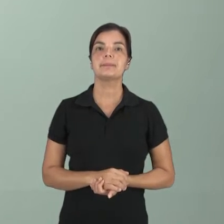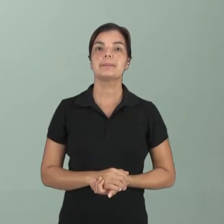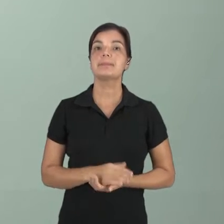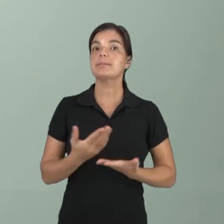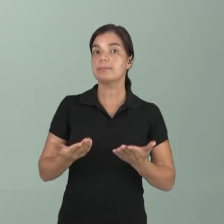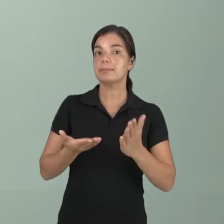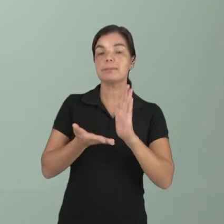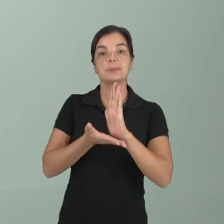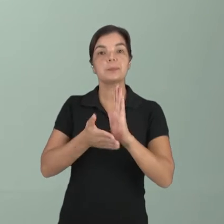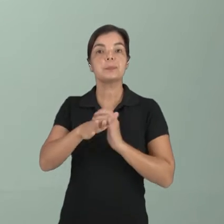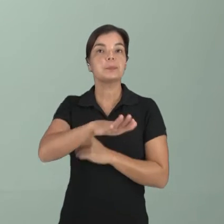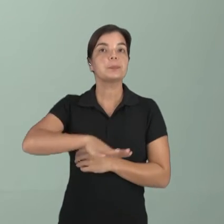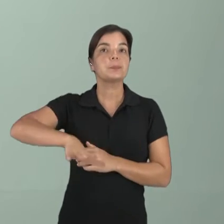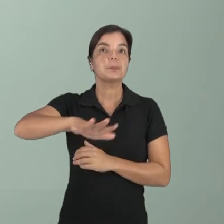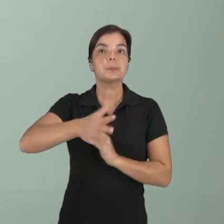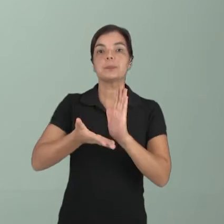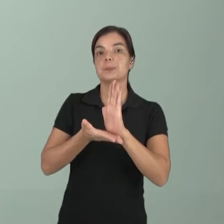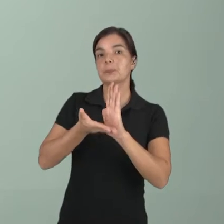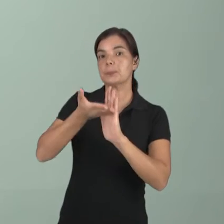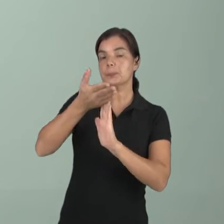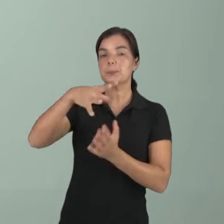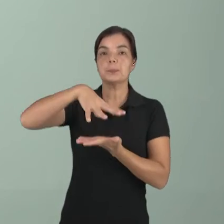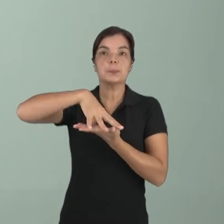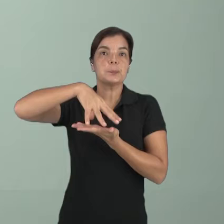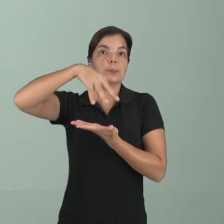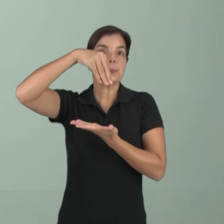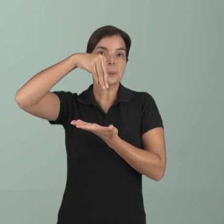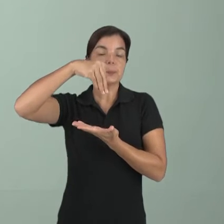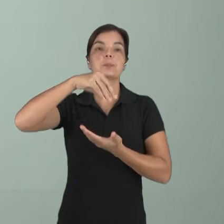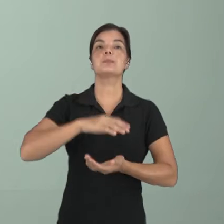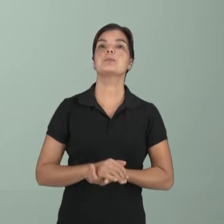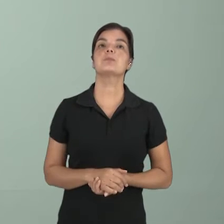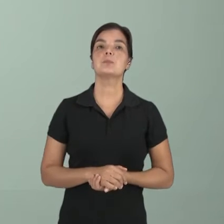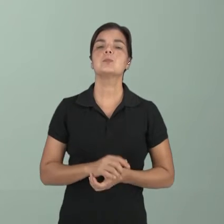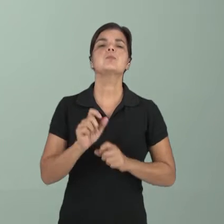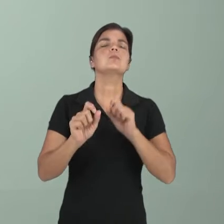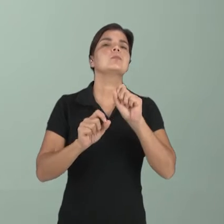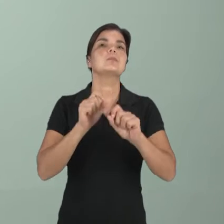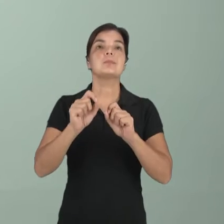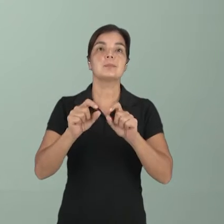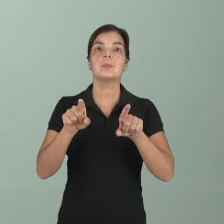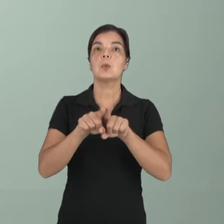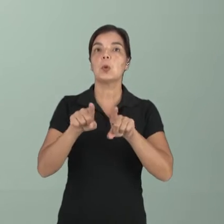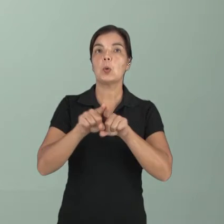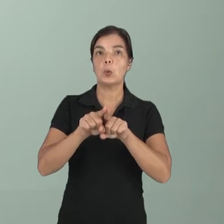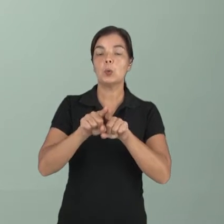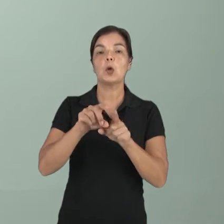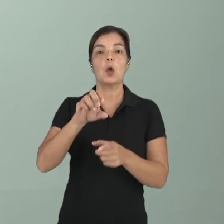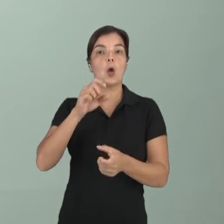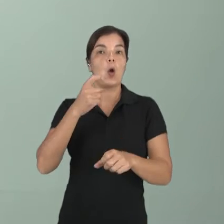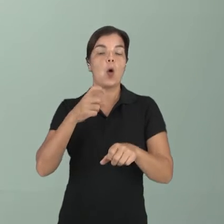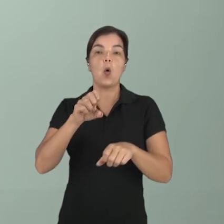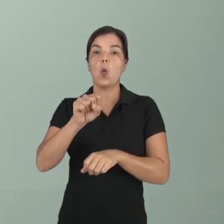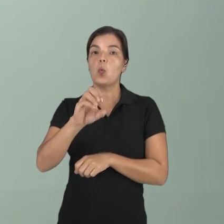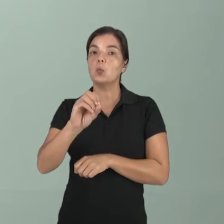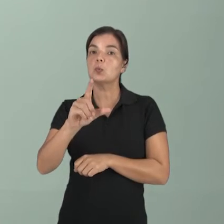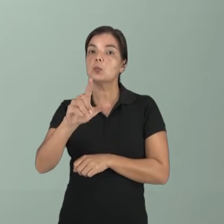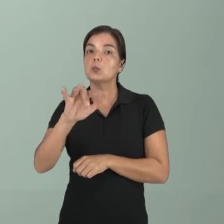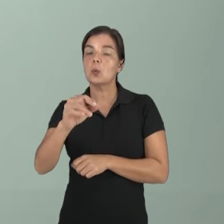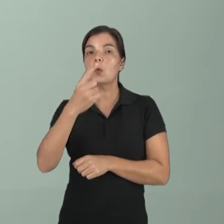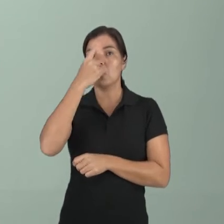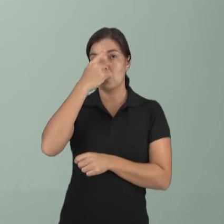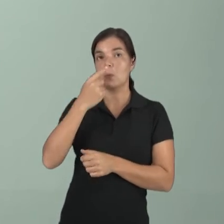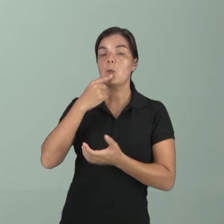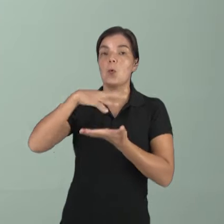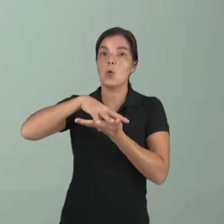a área e volume do cone, primeiro nós vamos trabalhar o que é o sólido cone, e aí vocês estão vendo na imagem que ele é